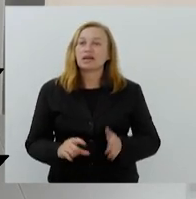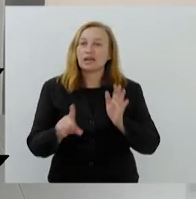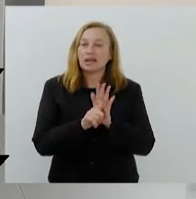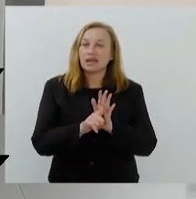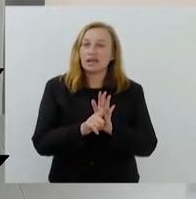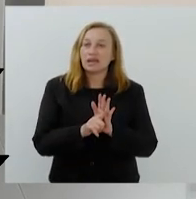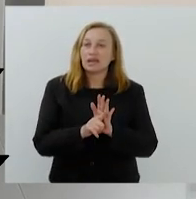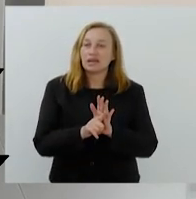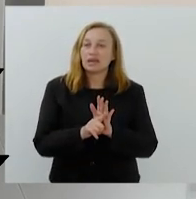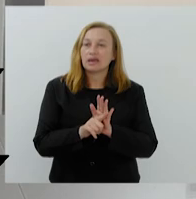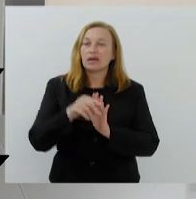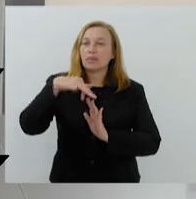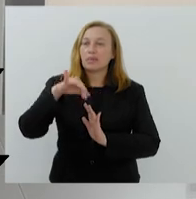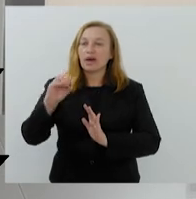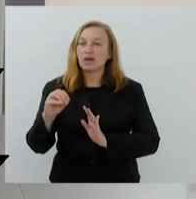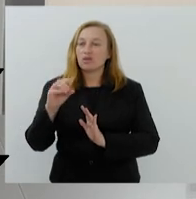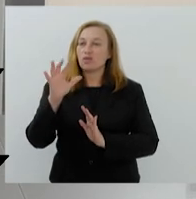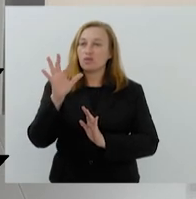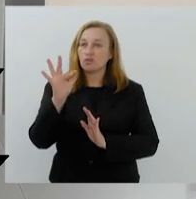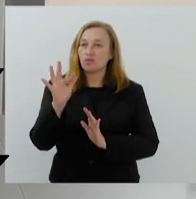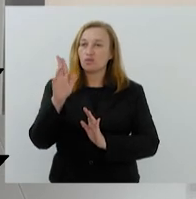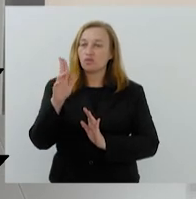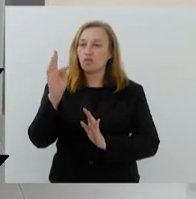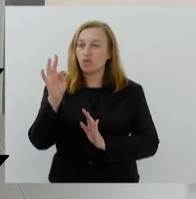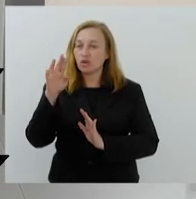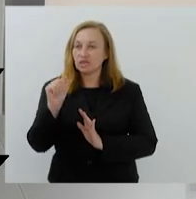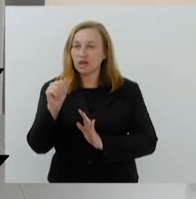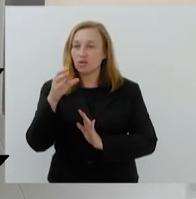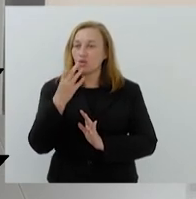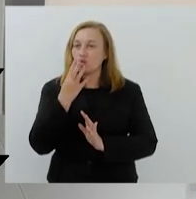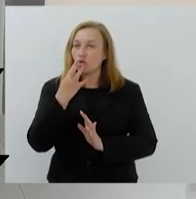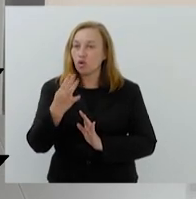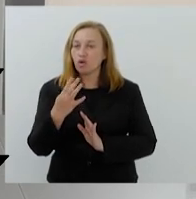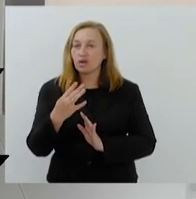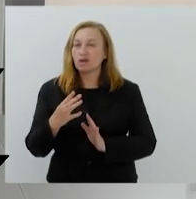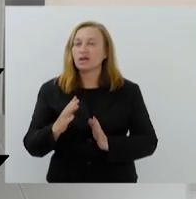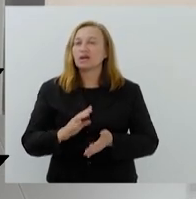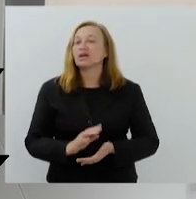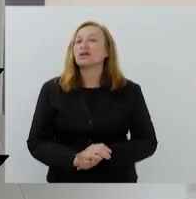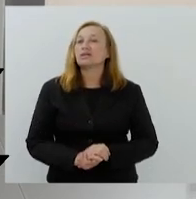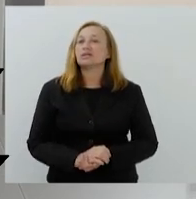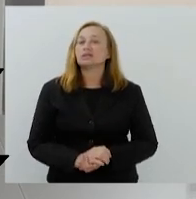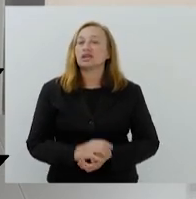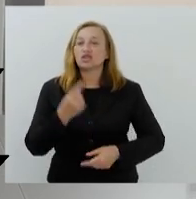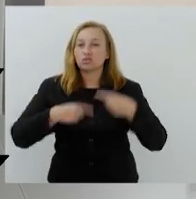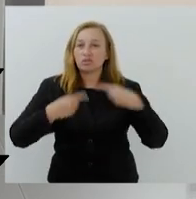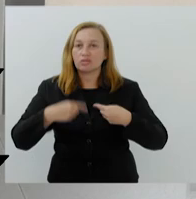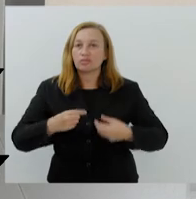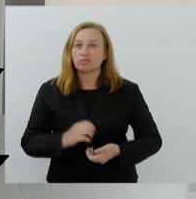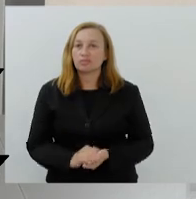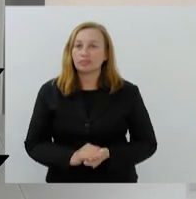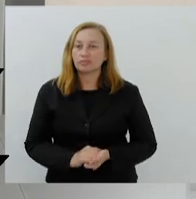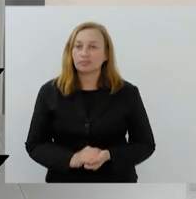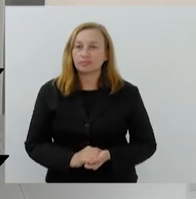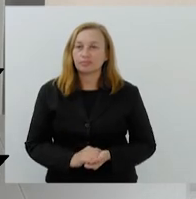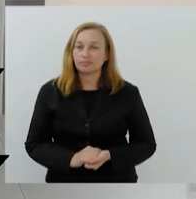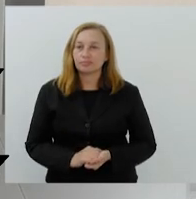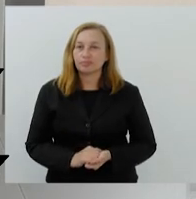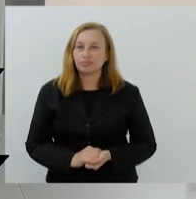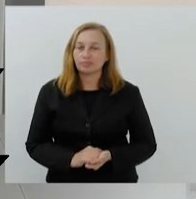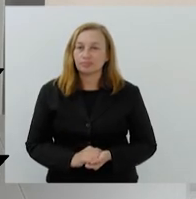Furtacor. Parecer do deputado Guilherme Delaroli é pela legalidade com emenda. Em discussão. Tem lei